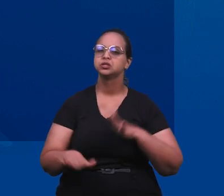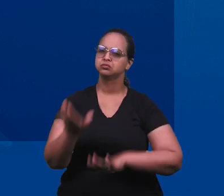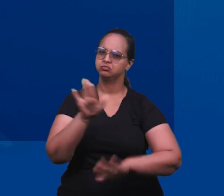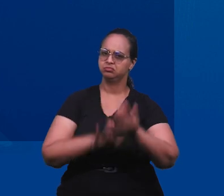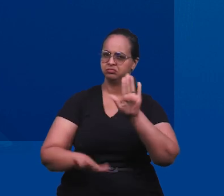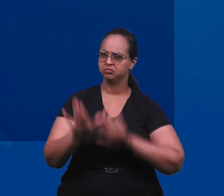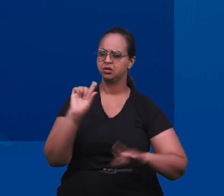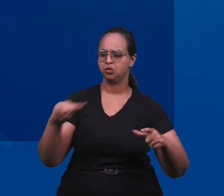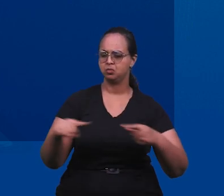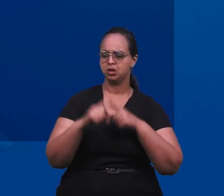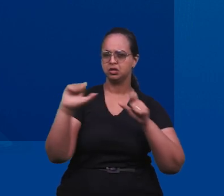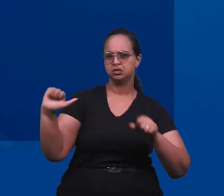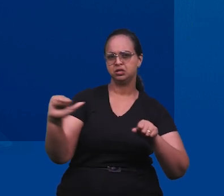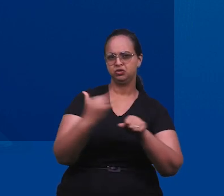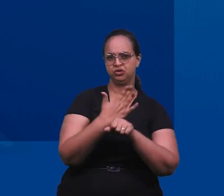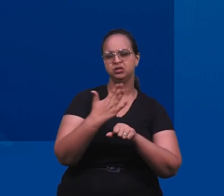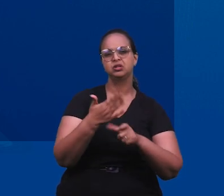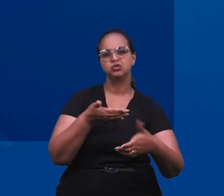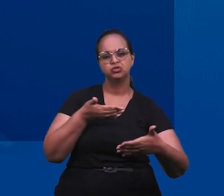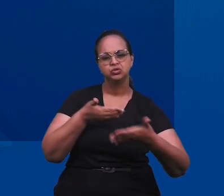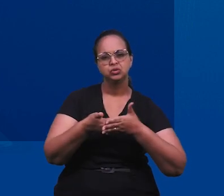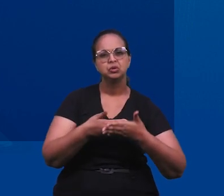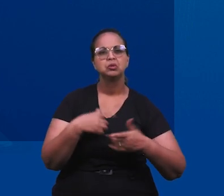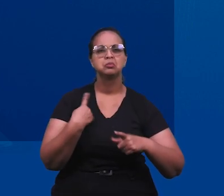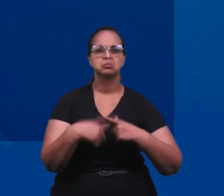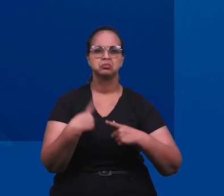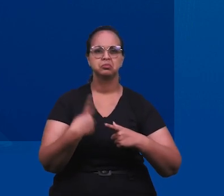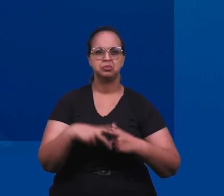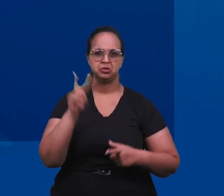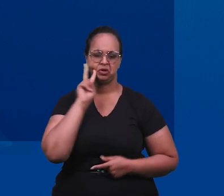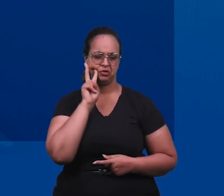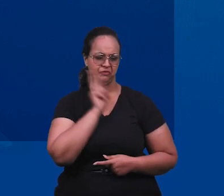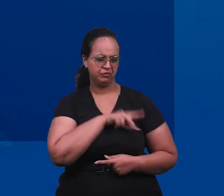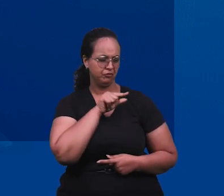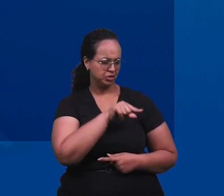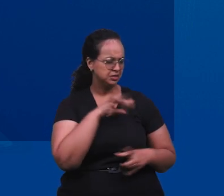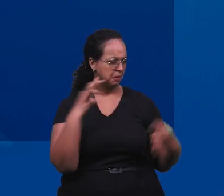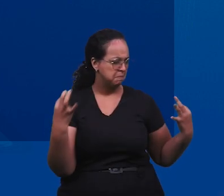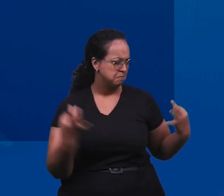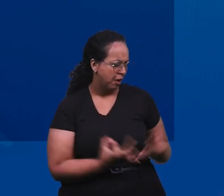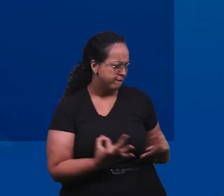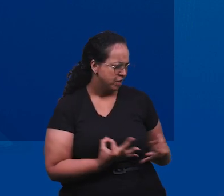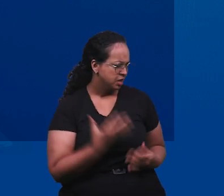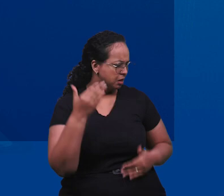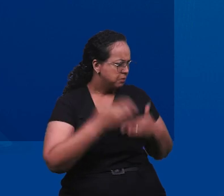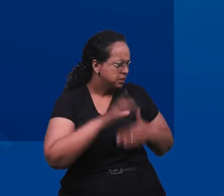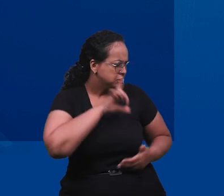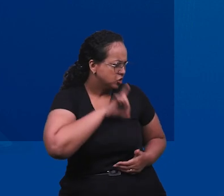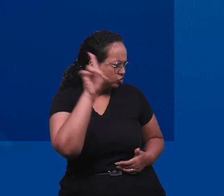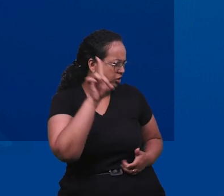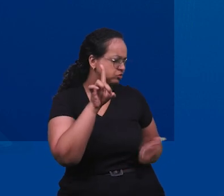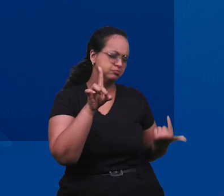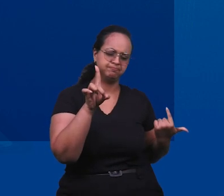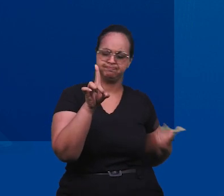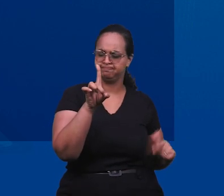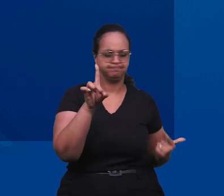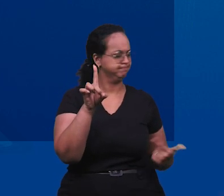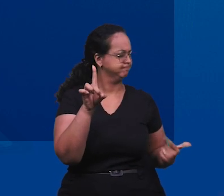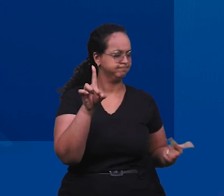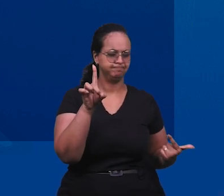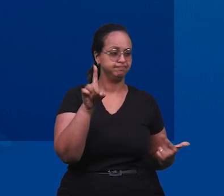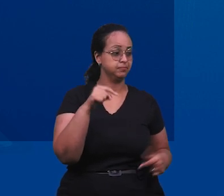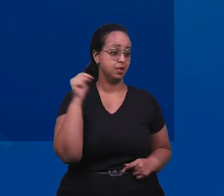os restantes que estavam para morrer, porque não achei as tuas obras perfeitas diante de Deus. Essa igreja era uma